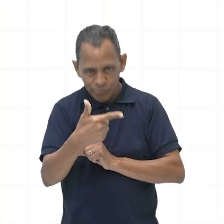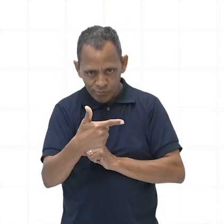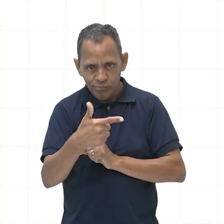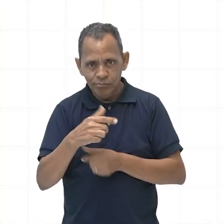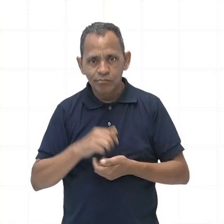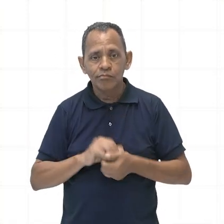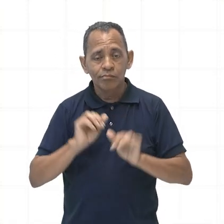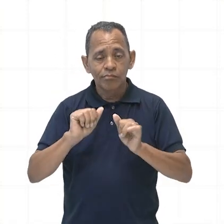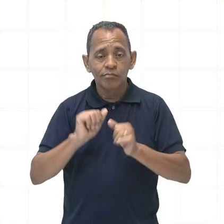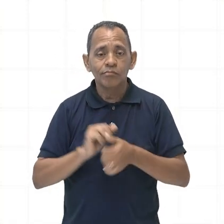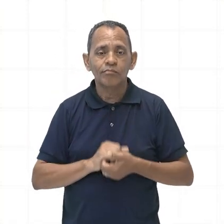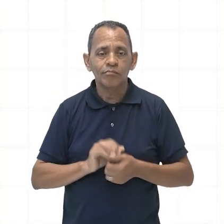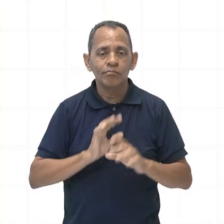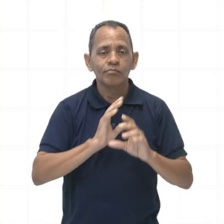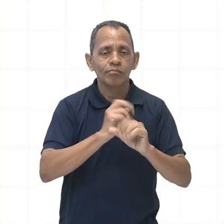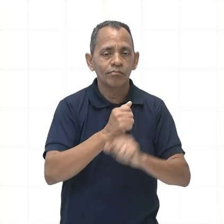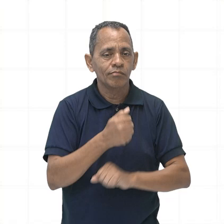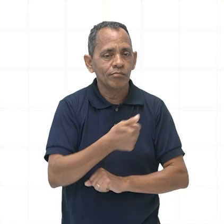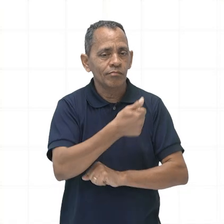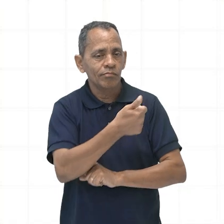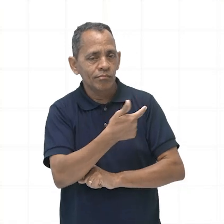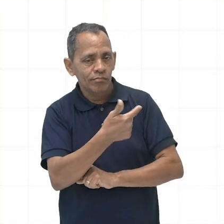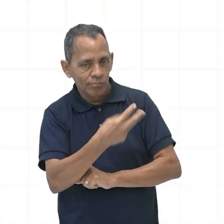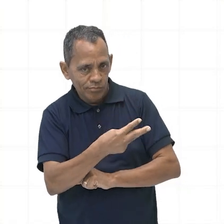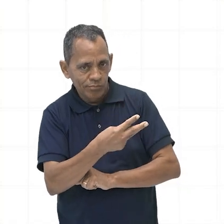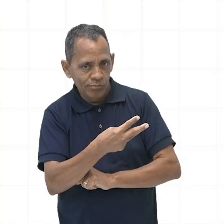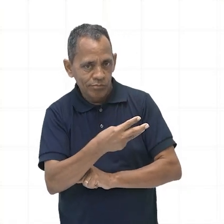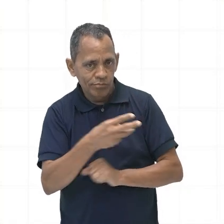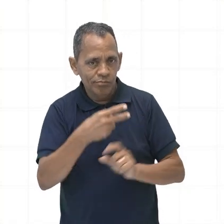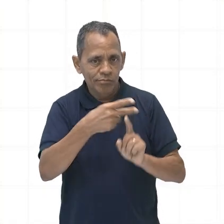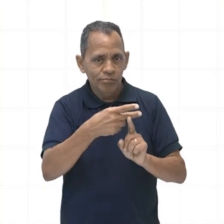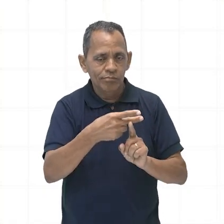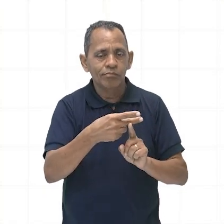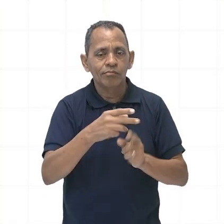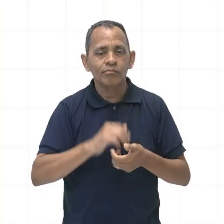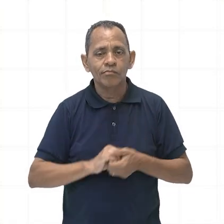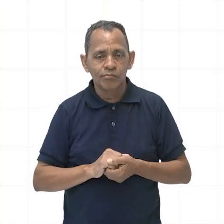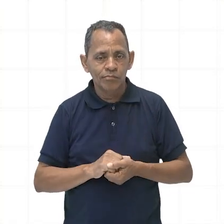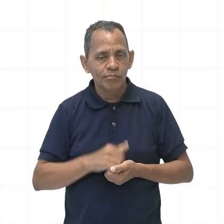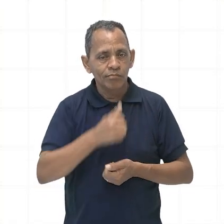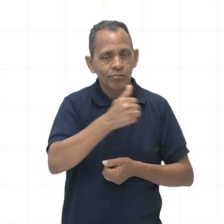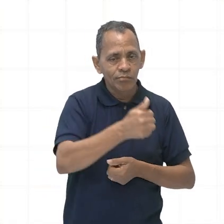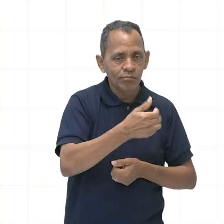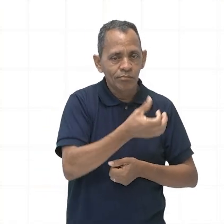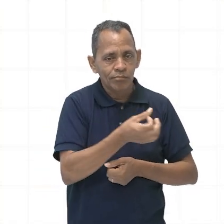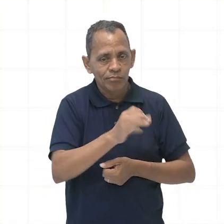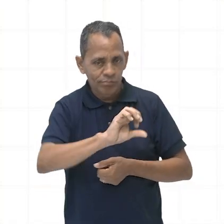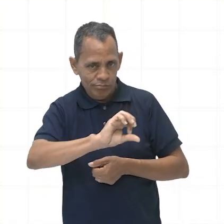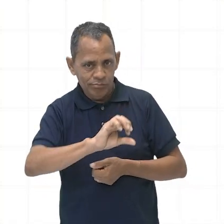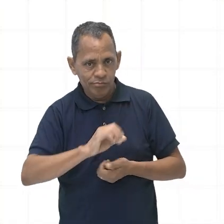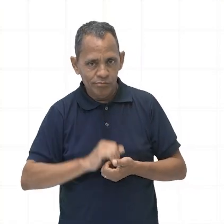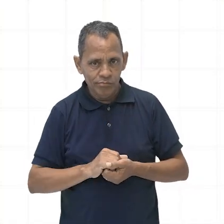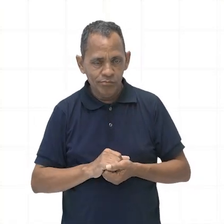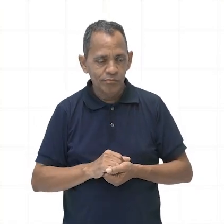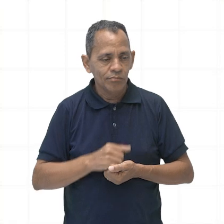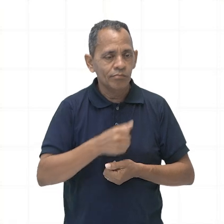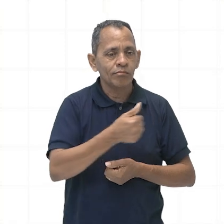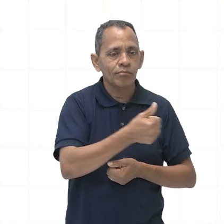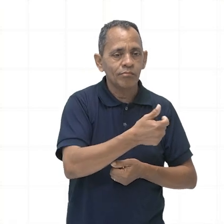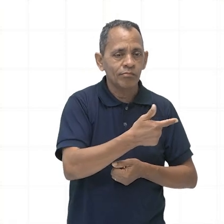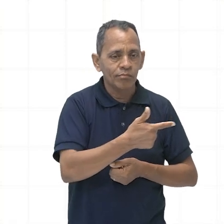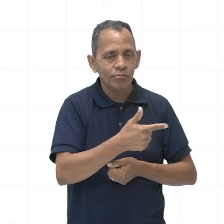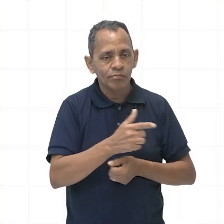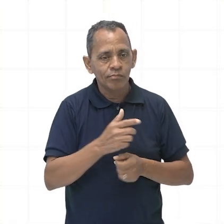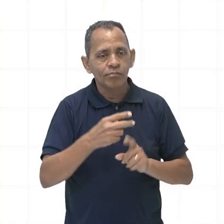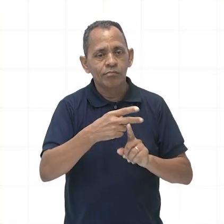Então, fazendo essa conta, 13 ao quadrado é 13 vezes 13, dá 169. 12 ao quadrado é